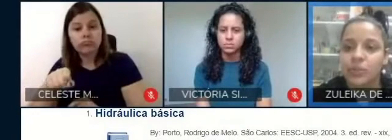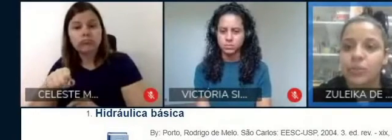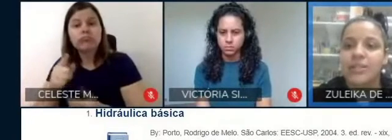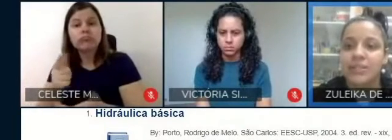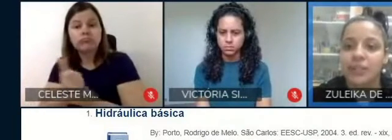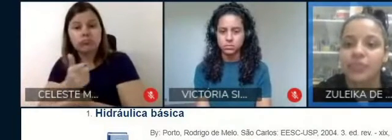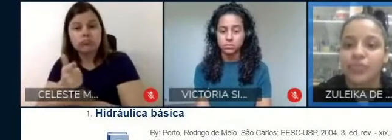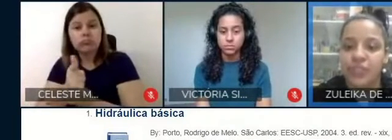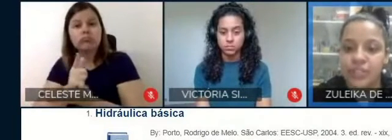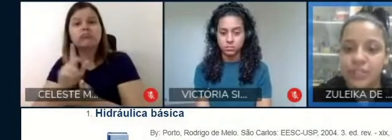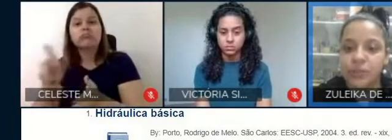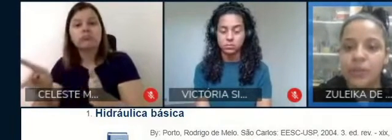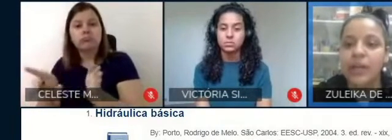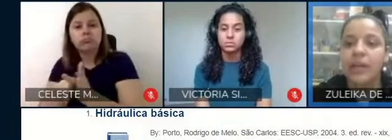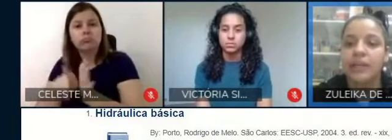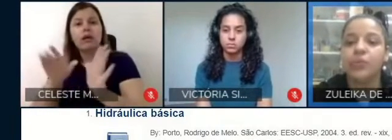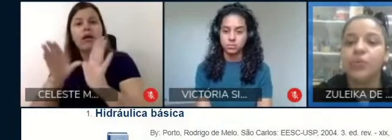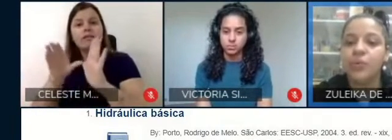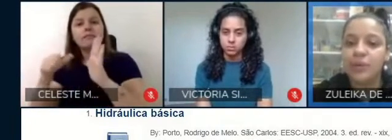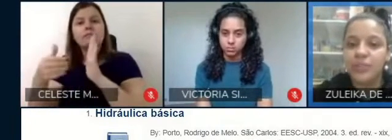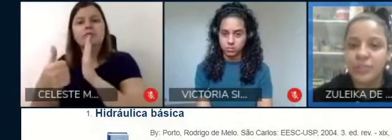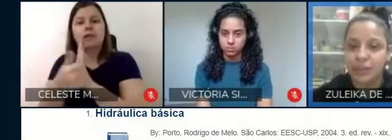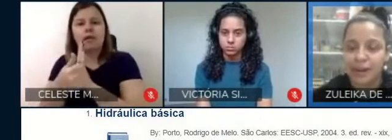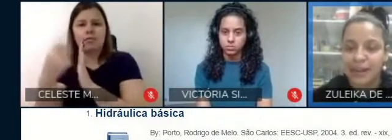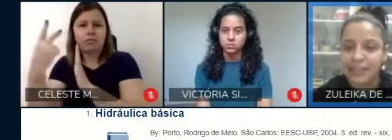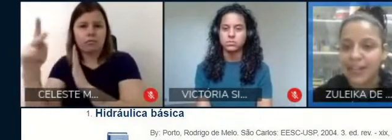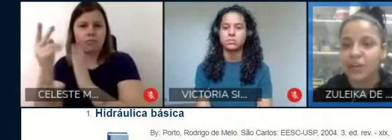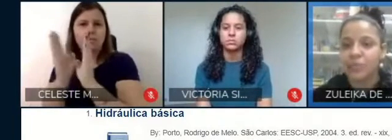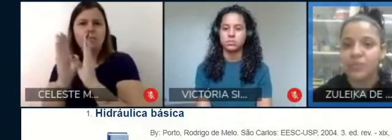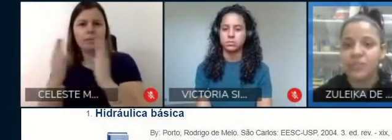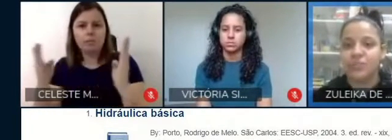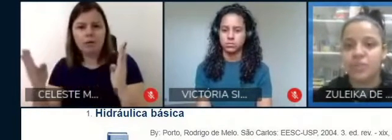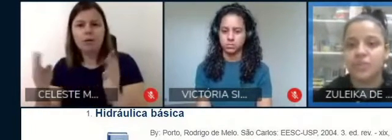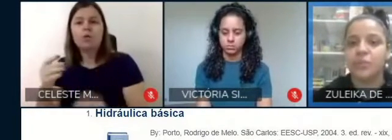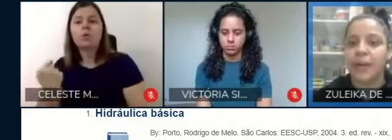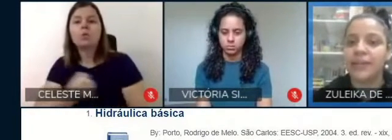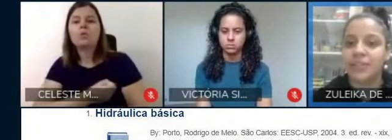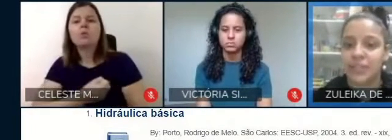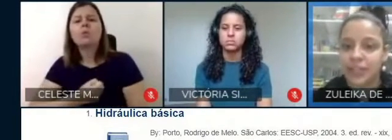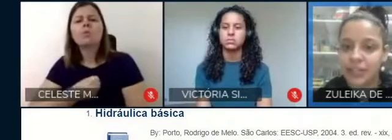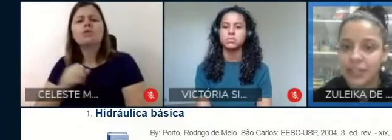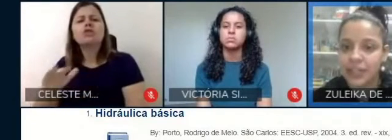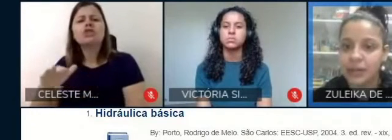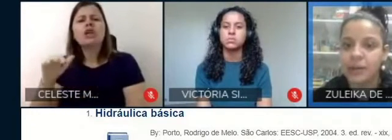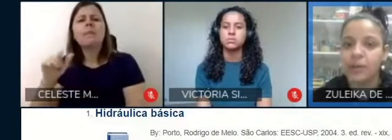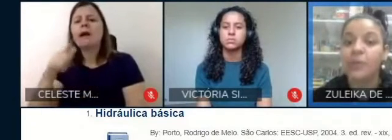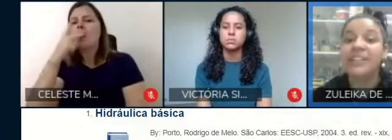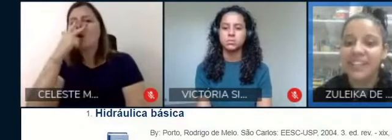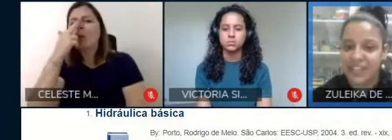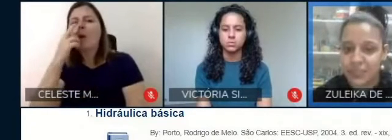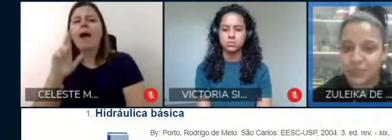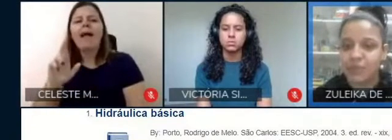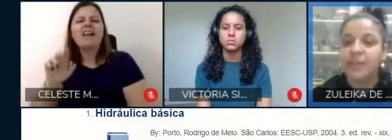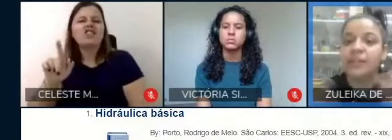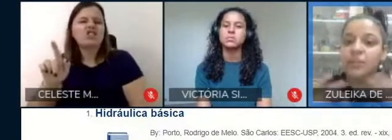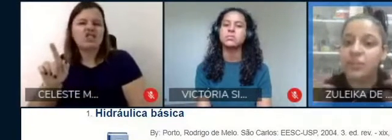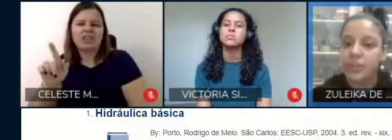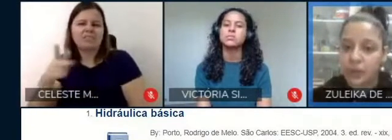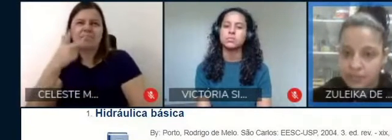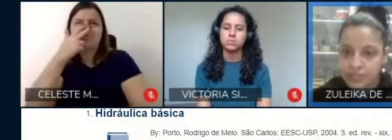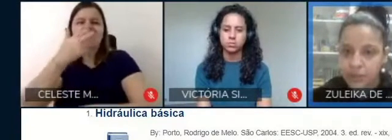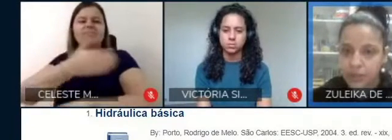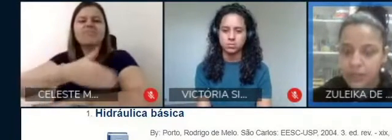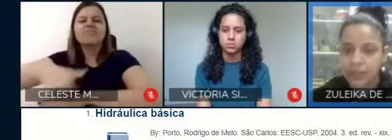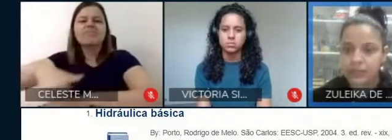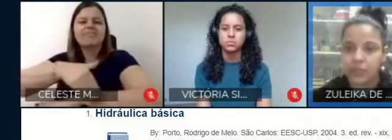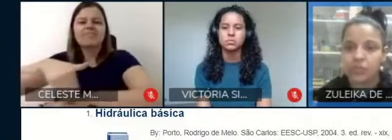da coleção no acervo físico, e o número de chamada é como se fosse um RG, um endereço